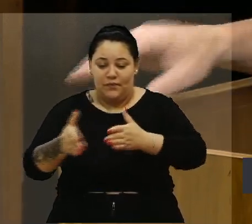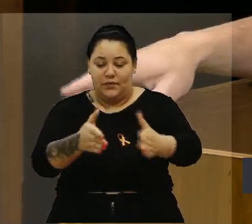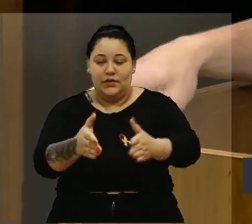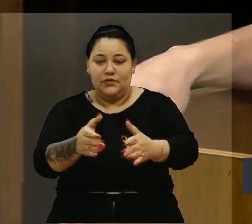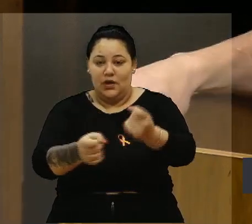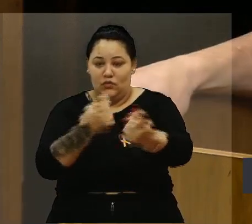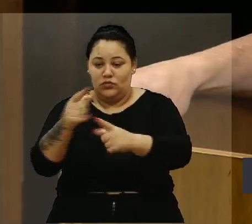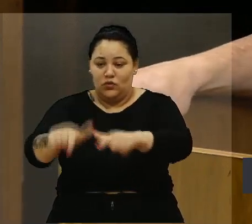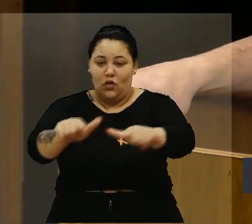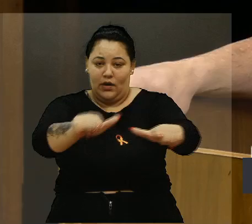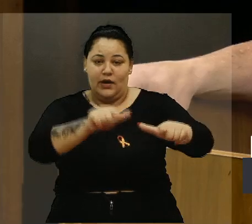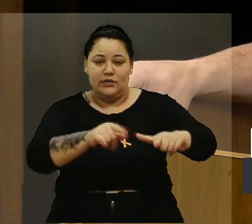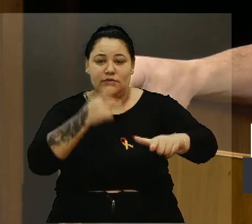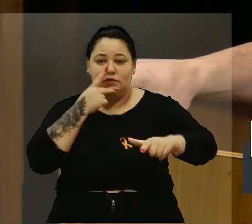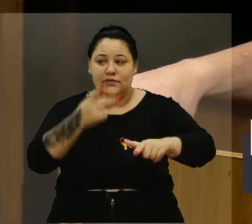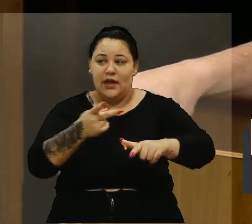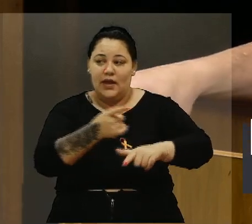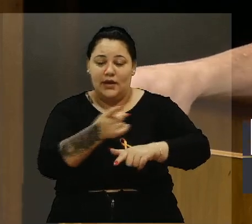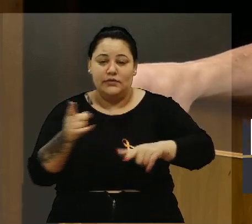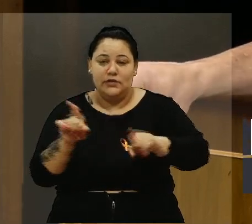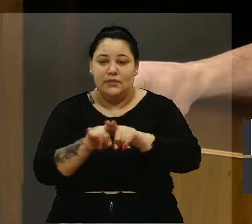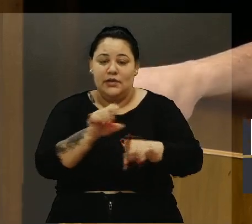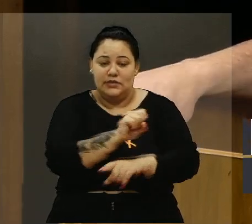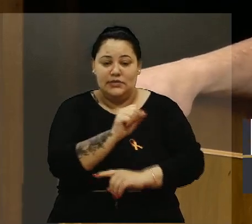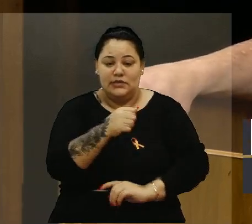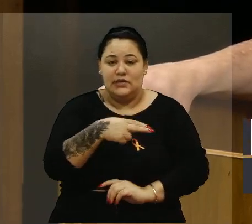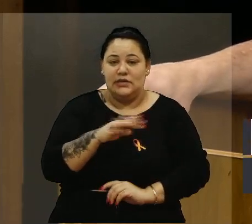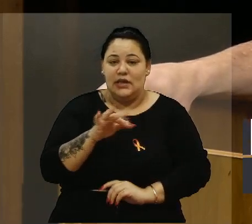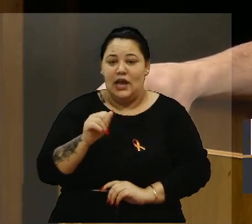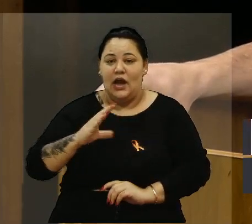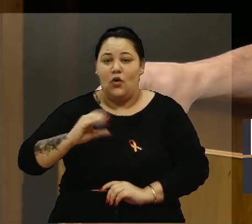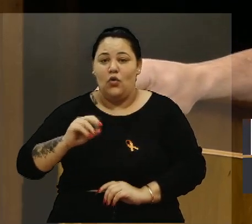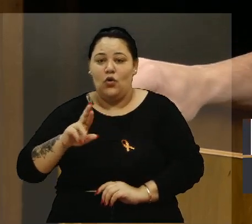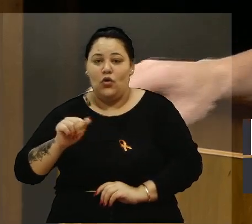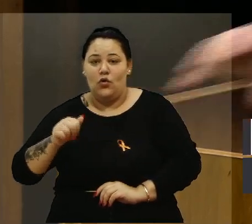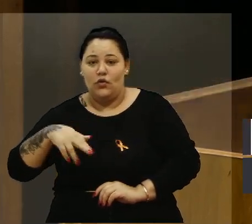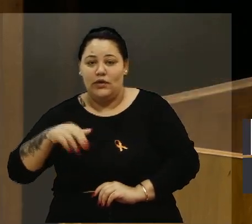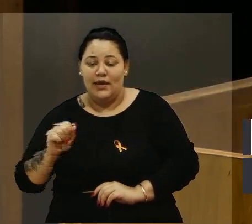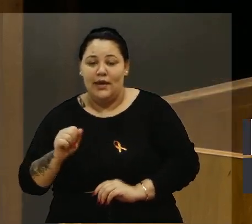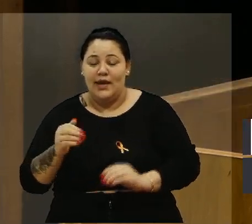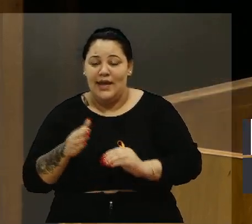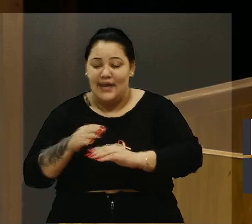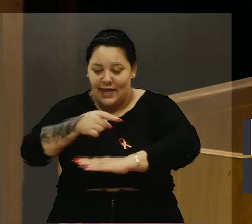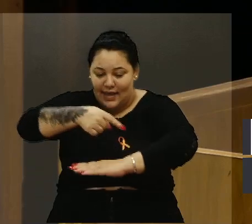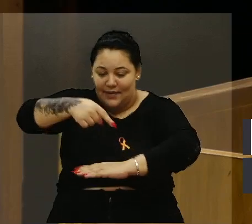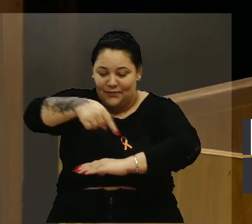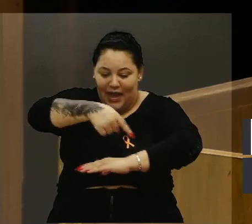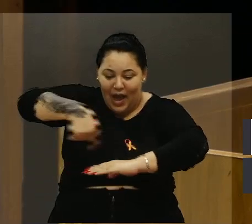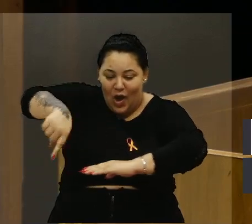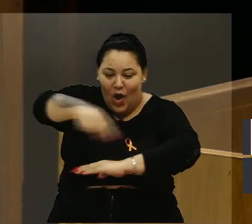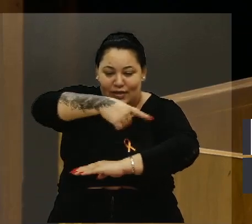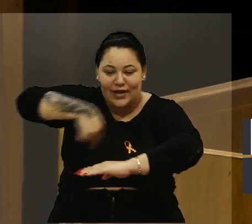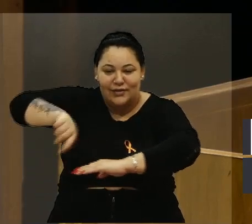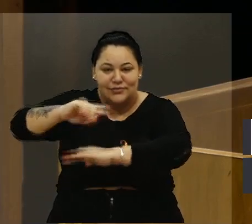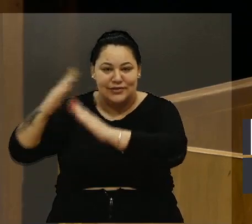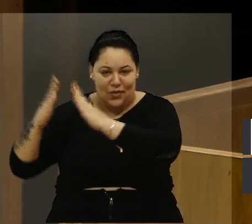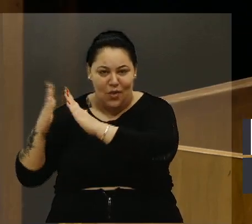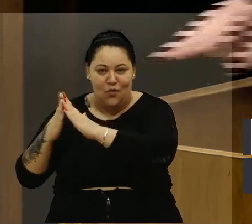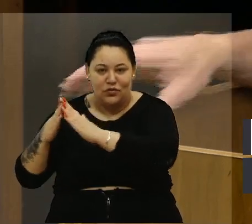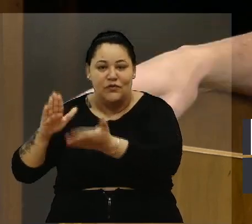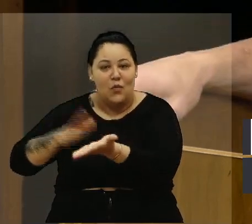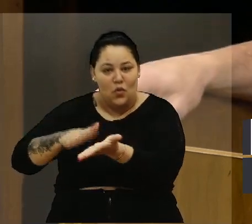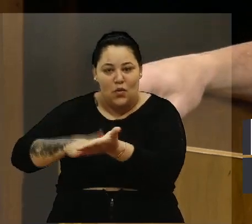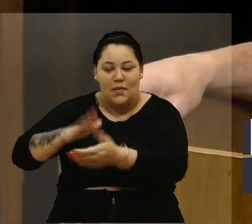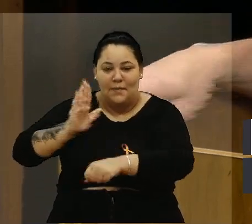mais específico esse entre Santa Corona e a rótula de São Leopoldo, vamos tentar dar uma cobrada e uma agilizada. Meu próximo assunto